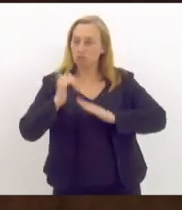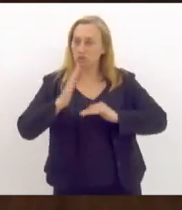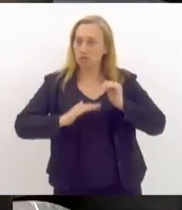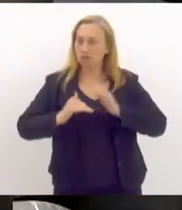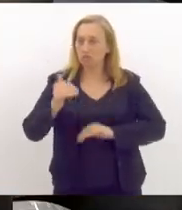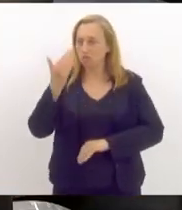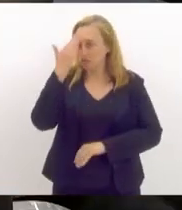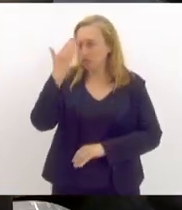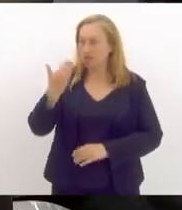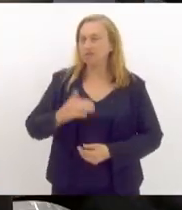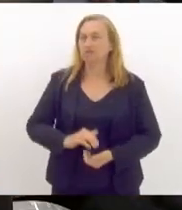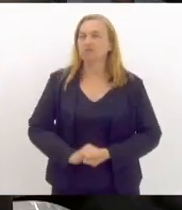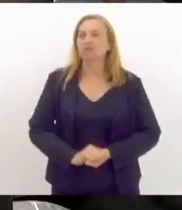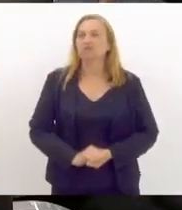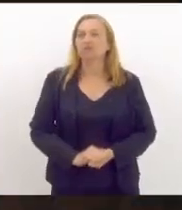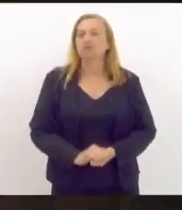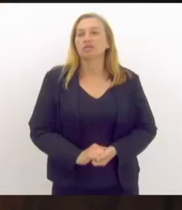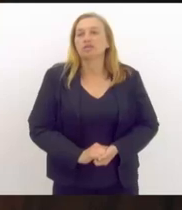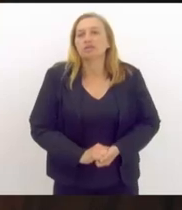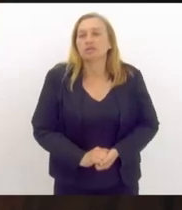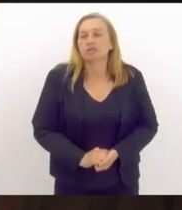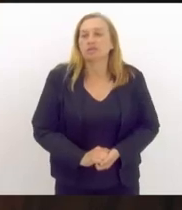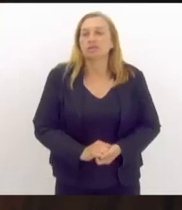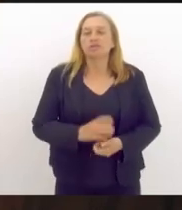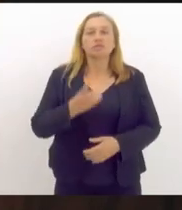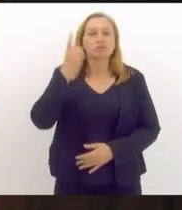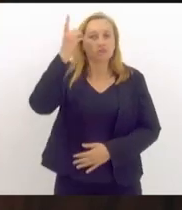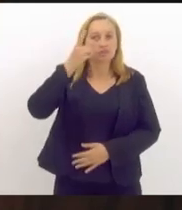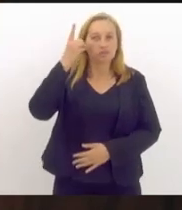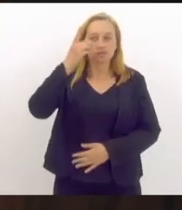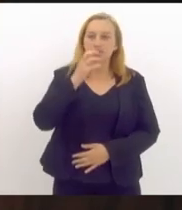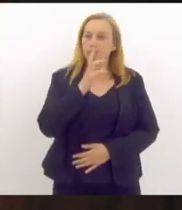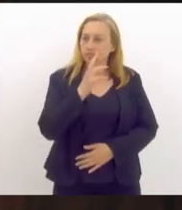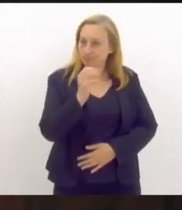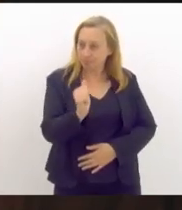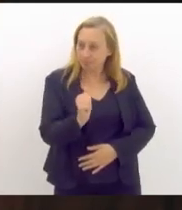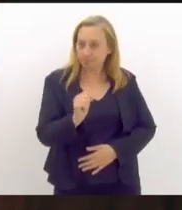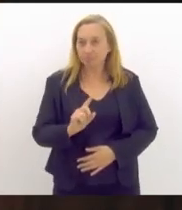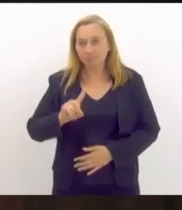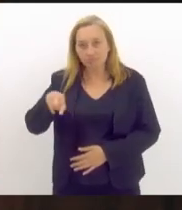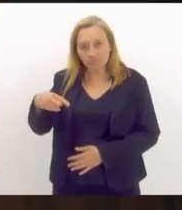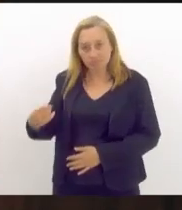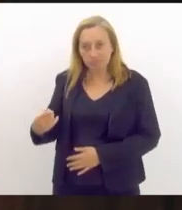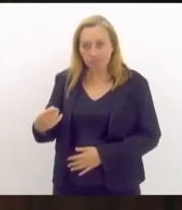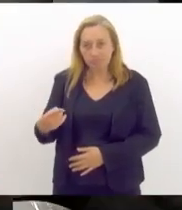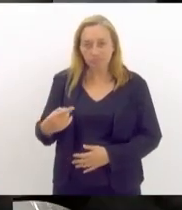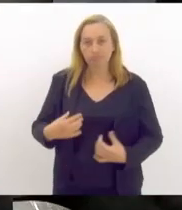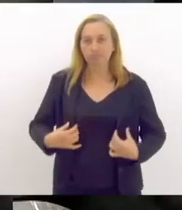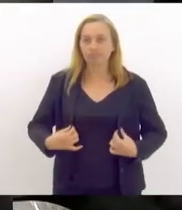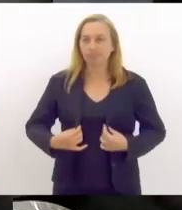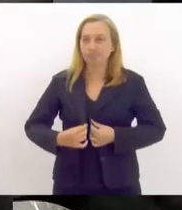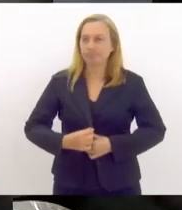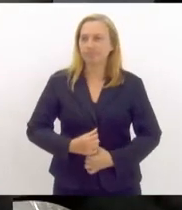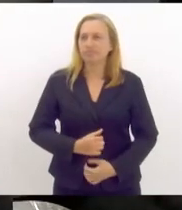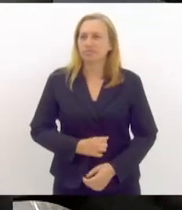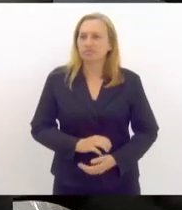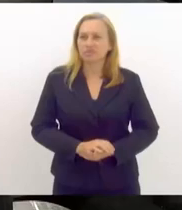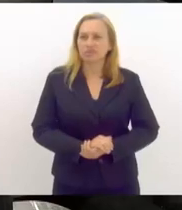Obrigado Com certeza Deputado Deputado Rodrigo Amorim primeiro logo ele vai